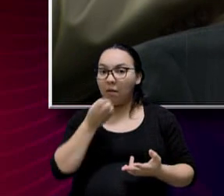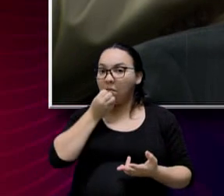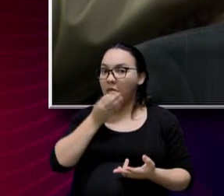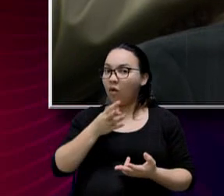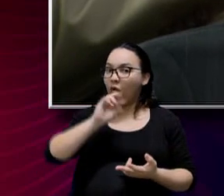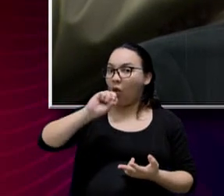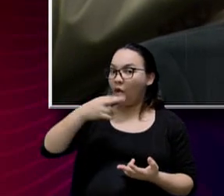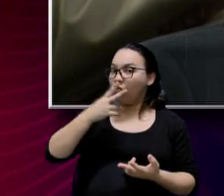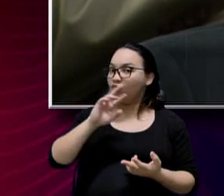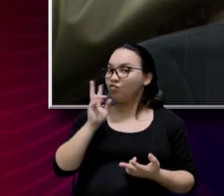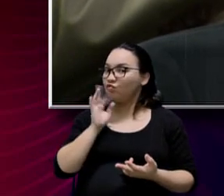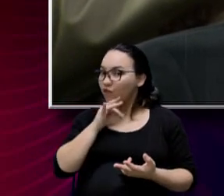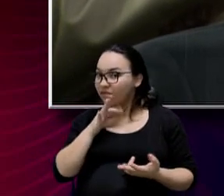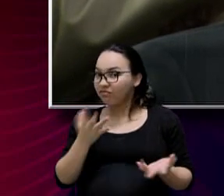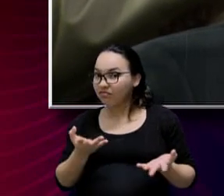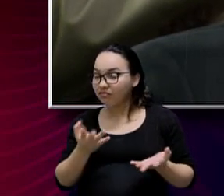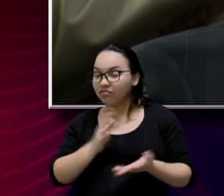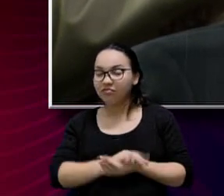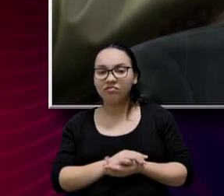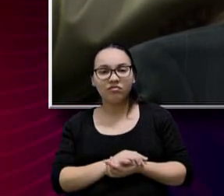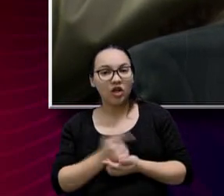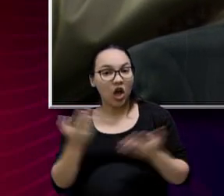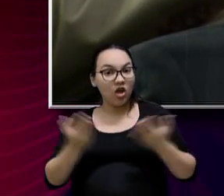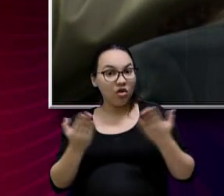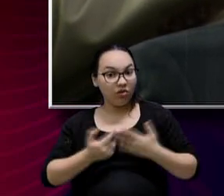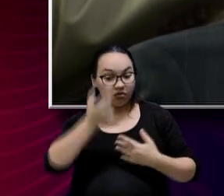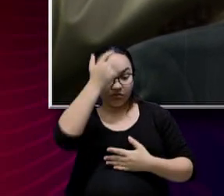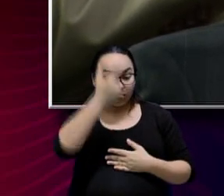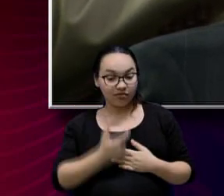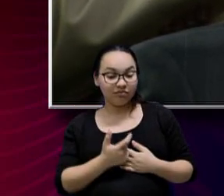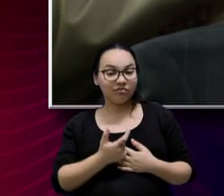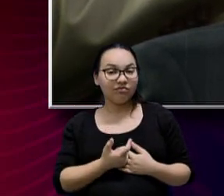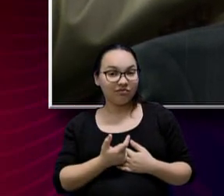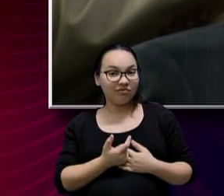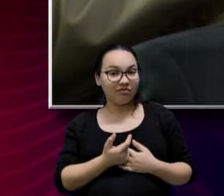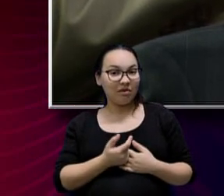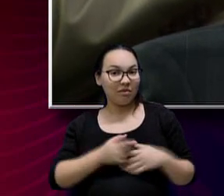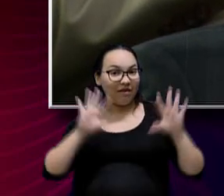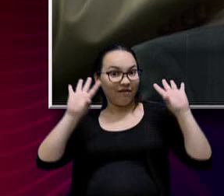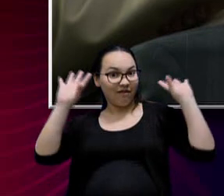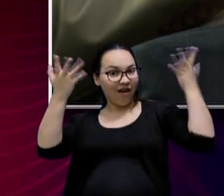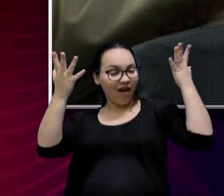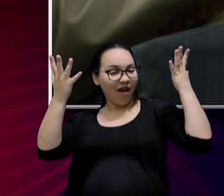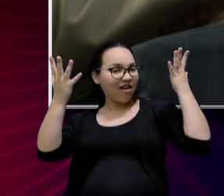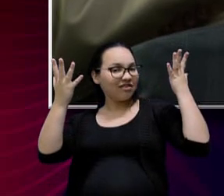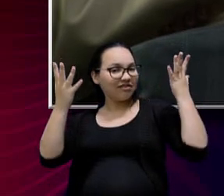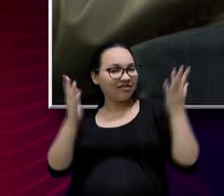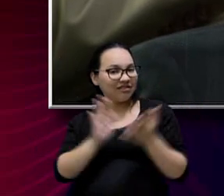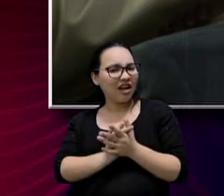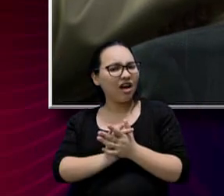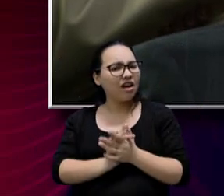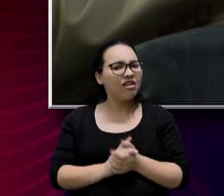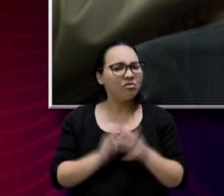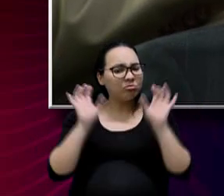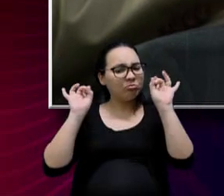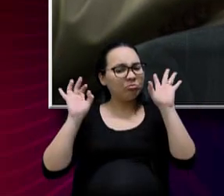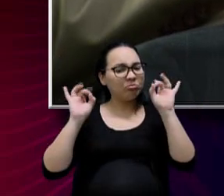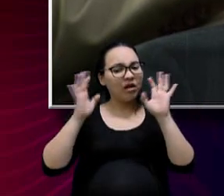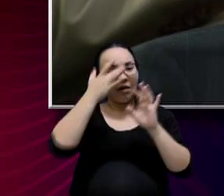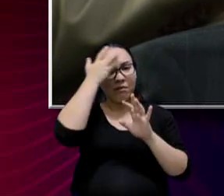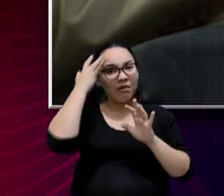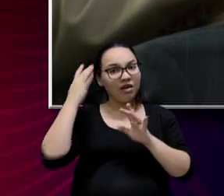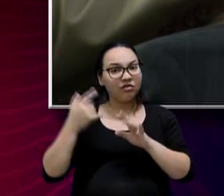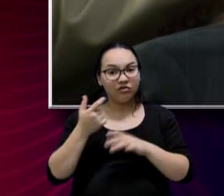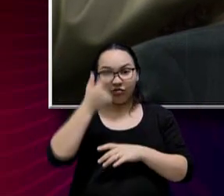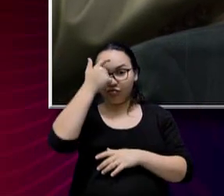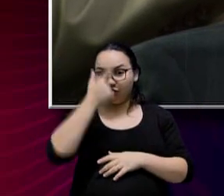ruim. E hoje estamos aqui para celebrar e homenagear parte do legado de uma